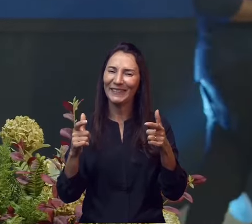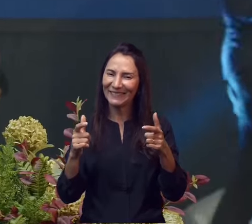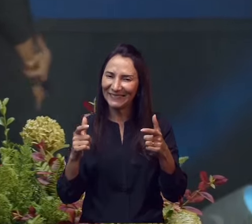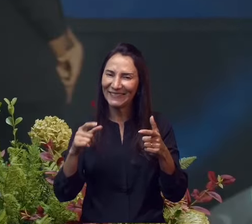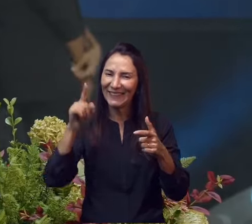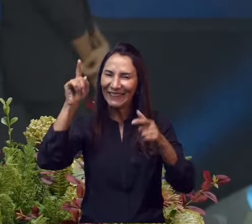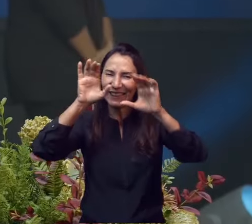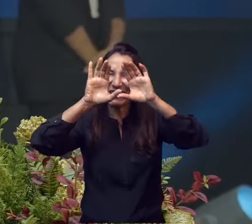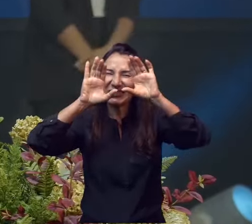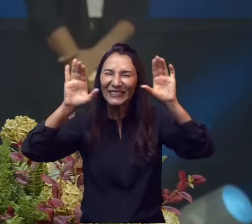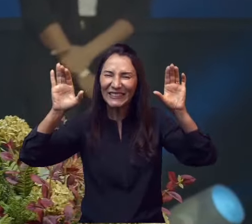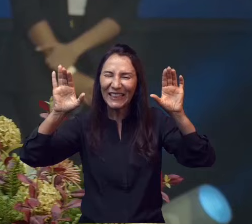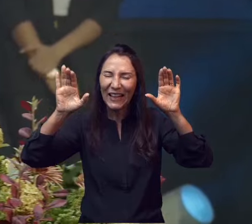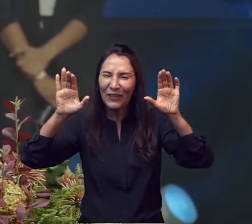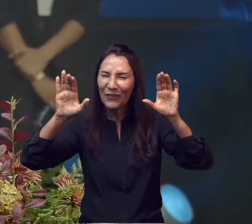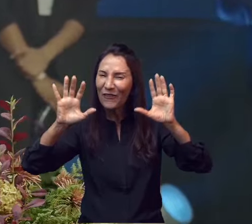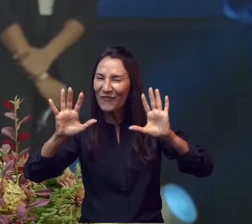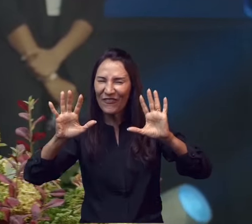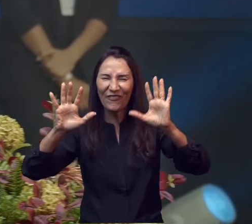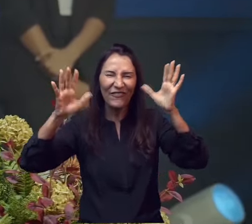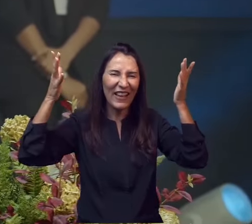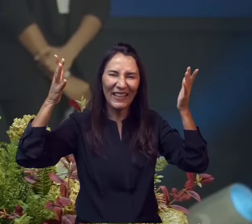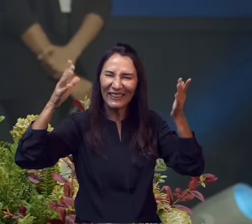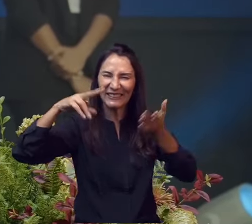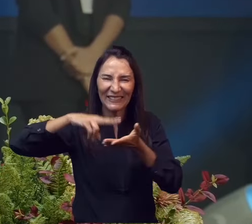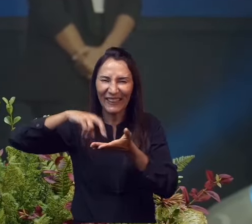quando um pecador se arrepende